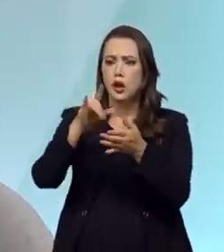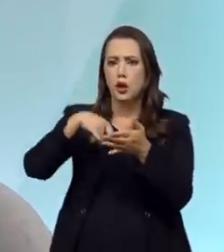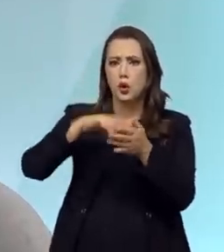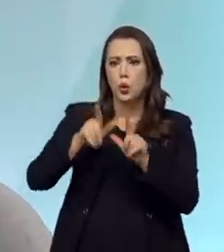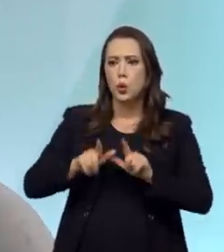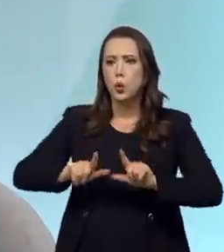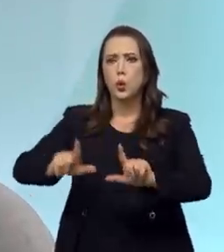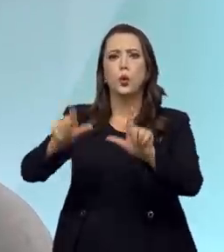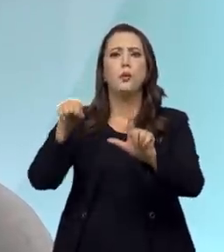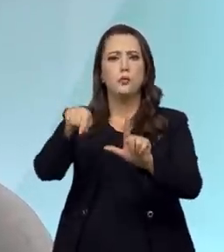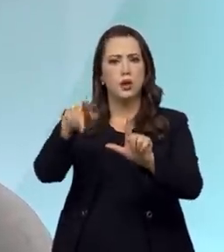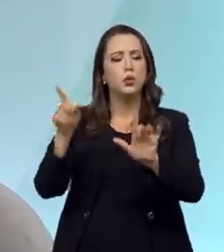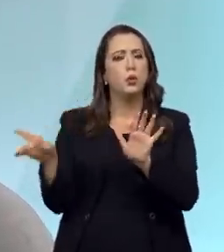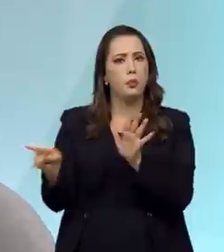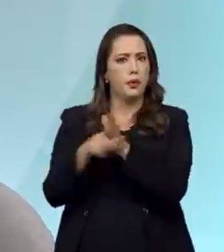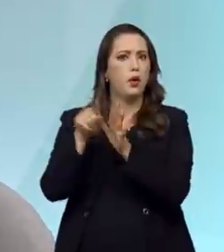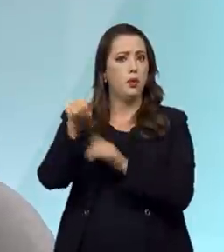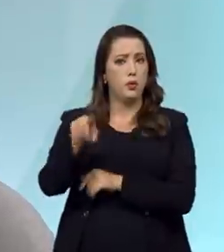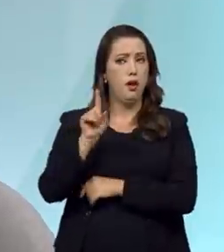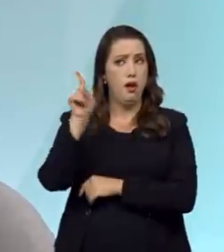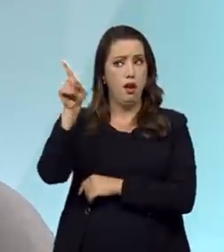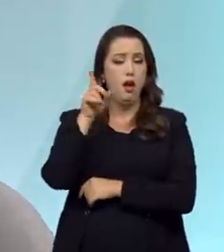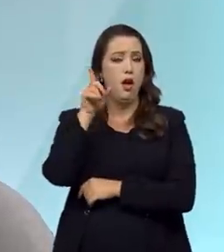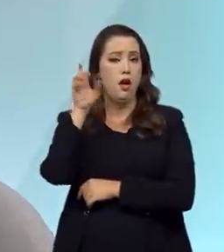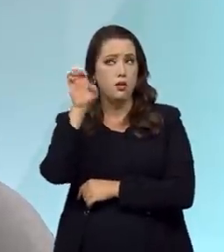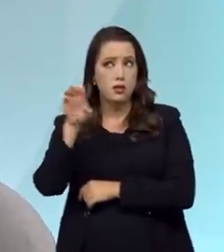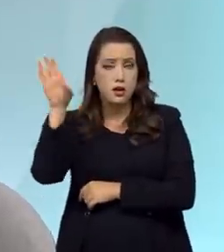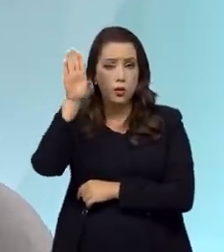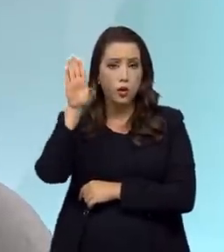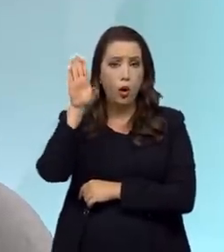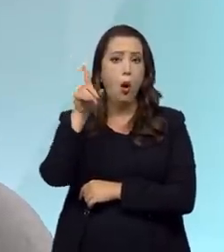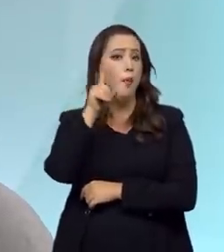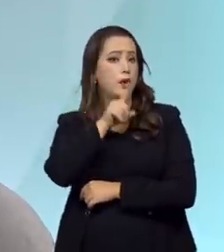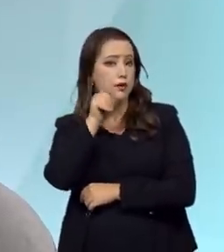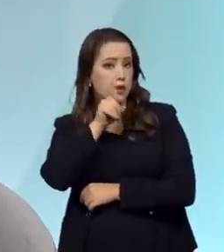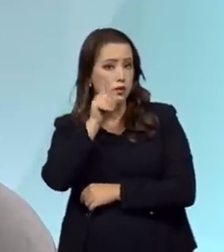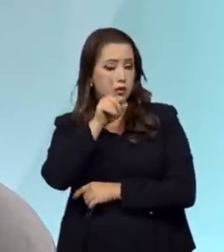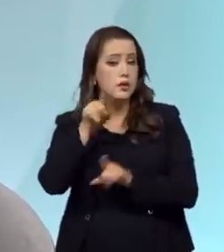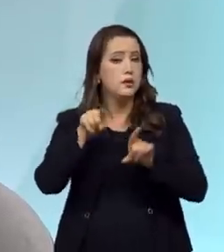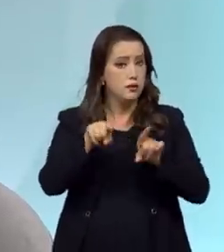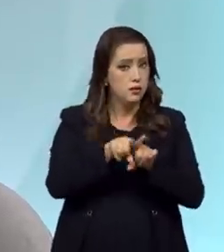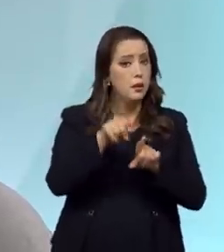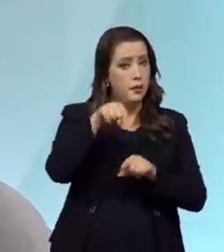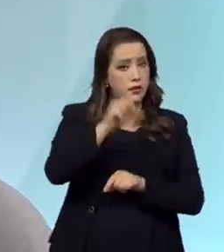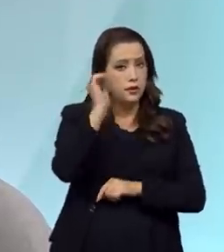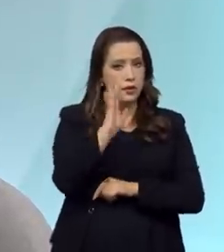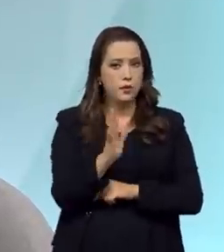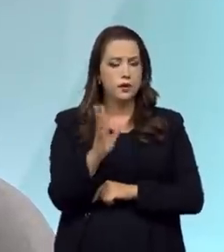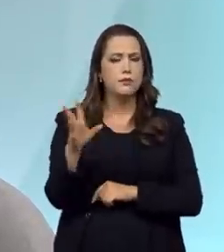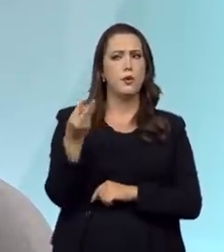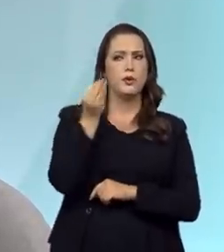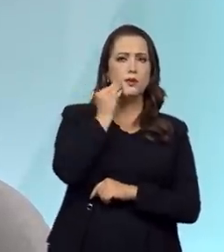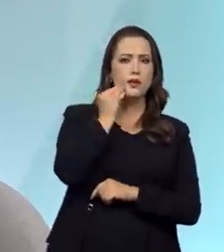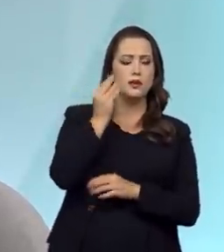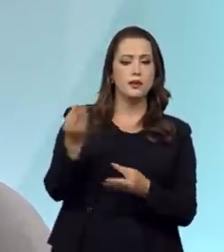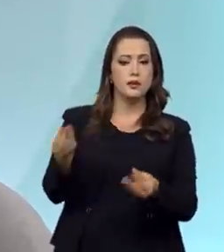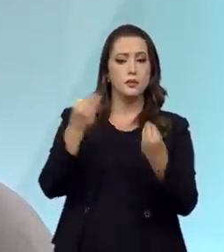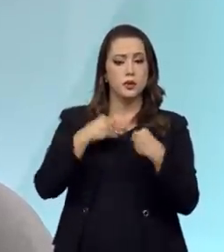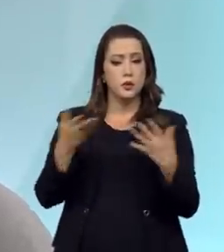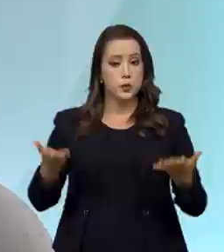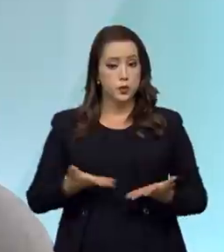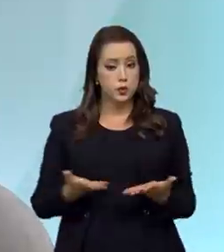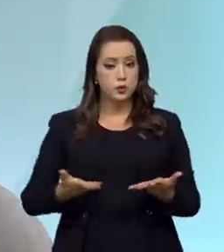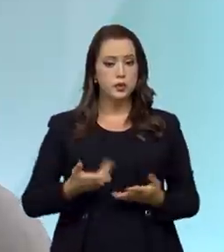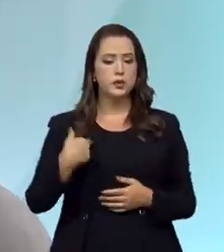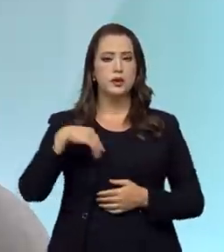na Europa nos Estados Unidos mesmo aqui no Brasil e eu acho que foi uma experiência que me trouxe hoje até